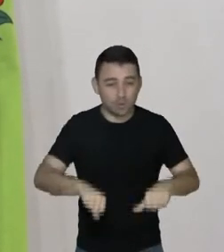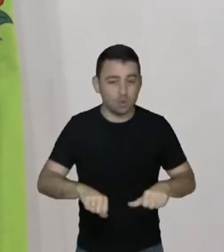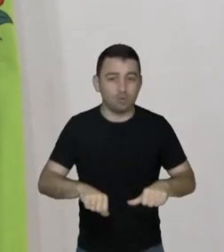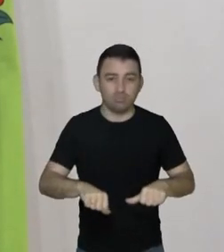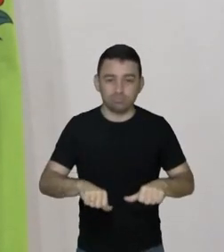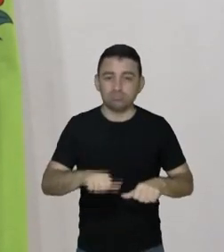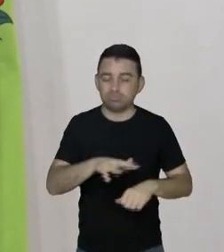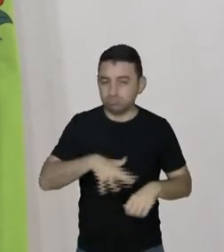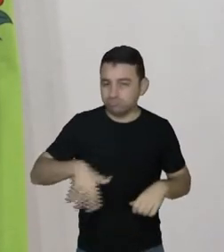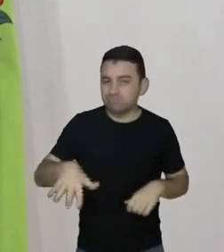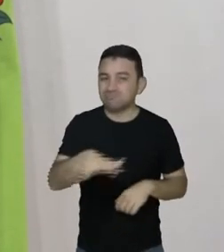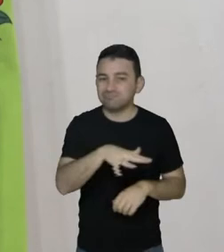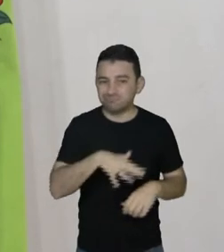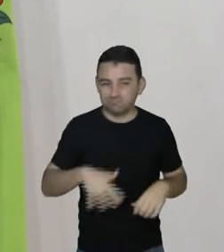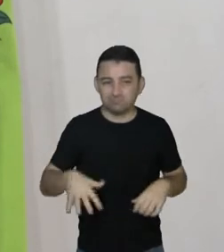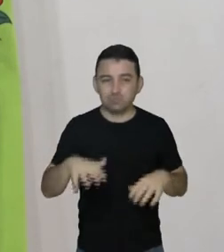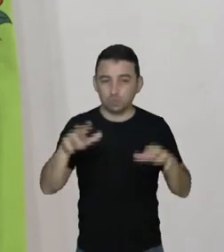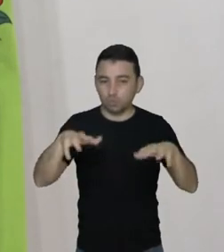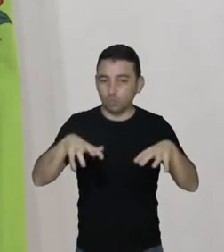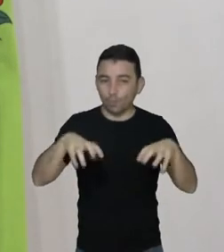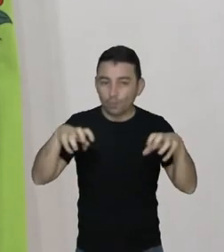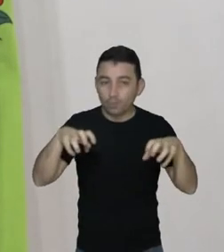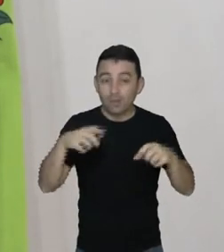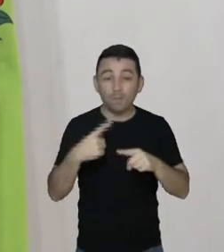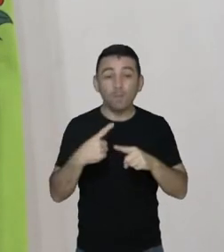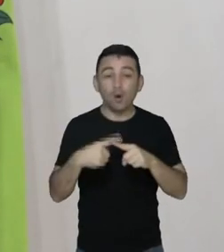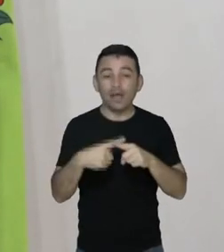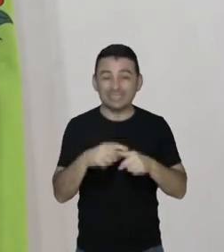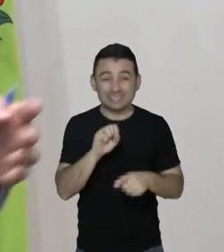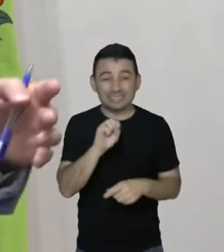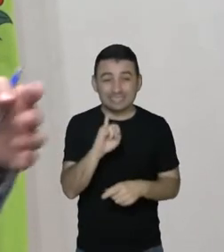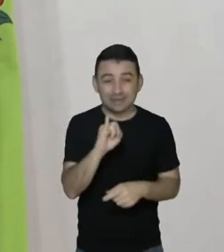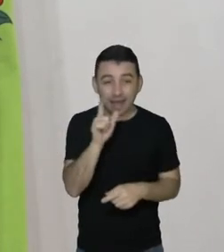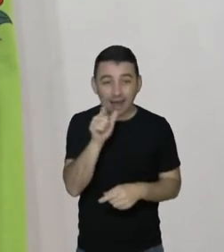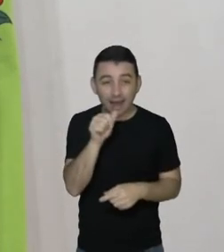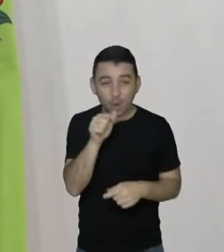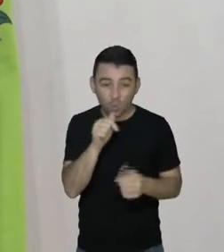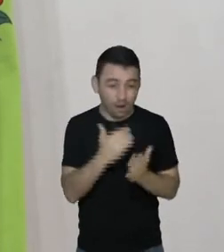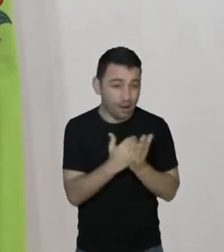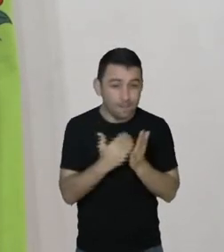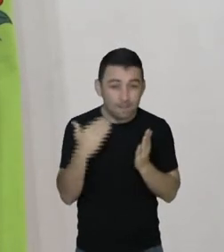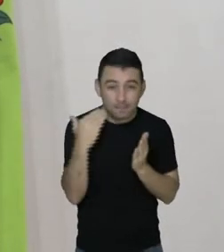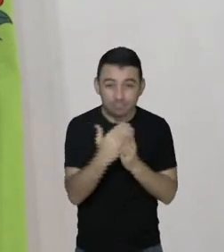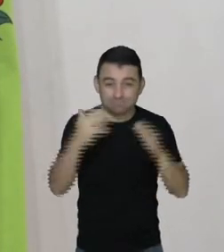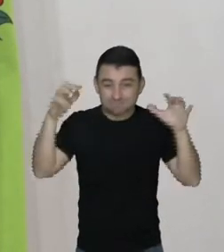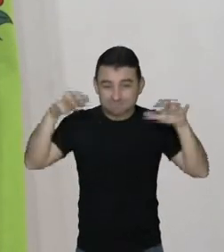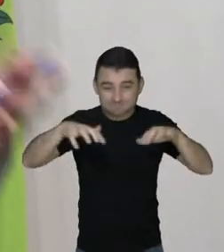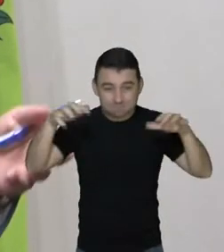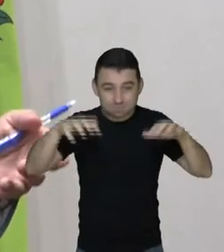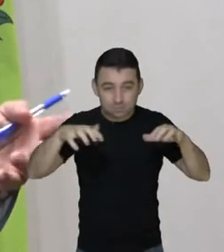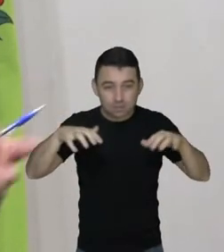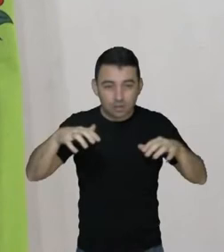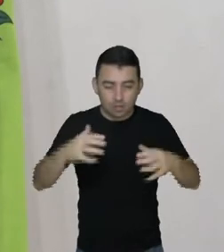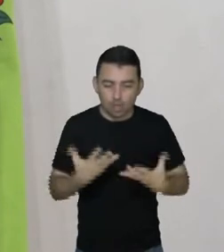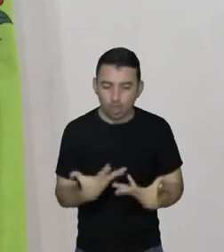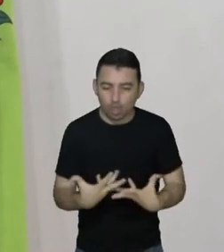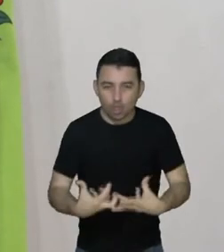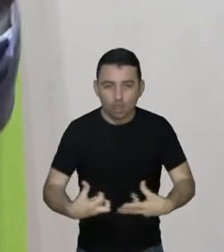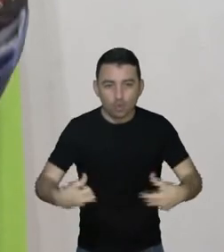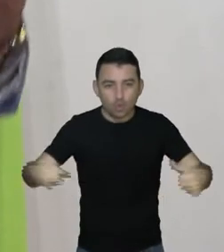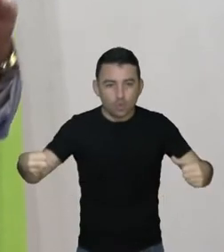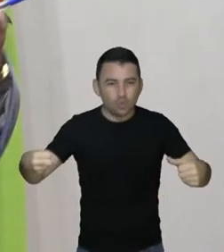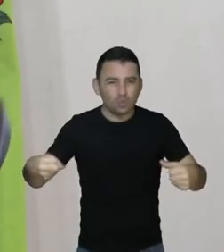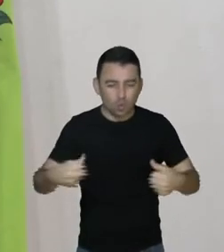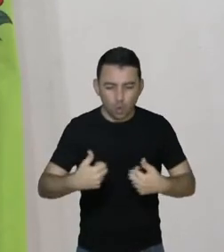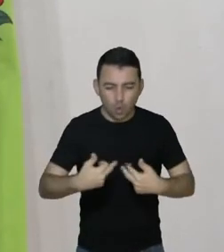porque a água em excesso, ela lava a terra e ela leva todos os nutrientes da terra. Então, o